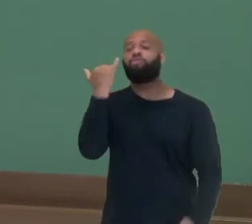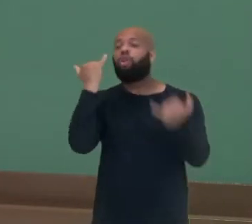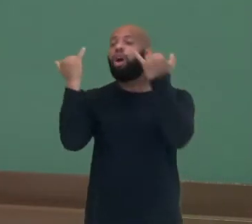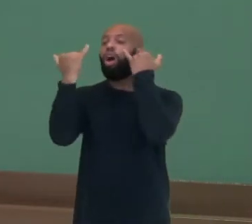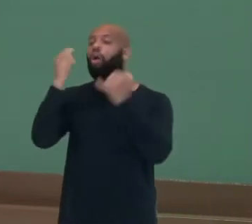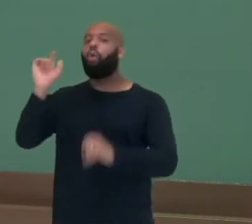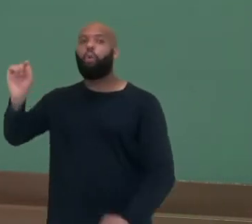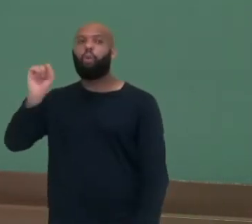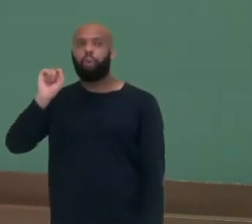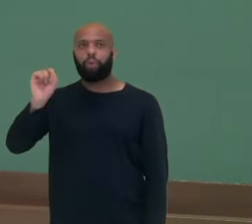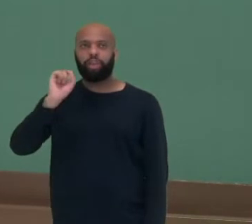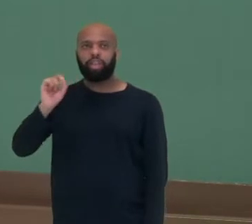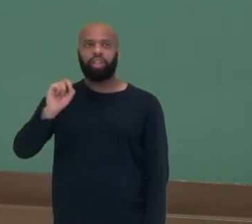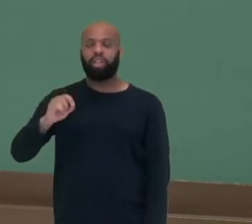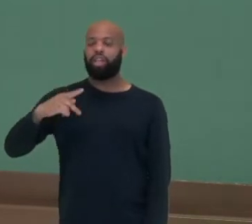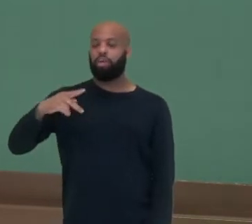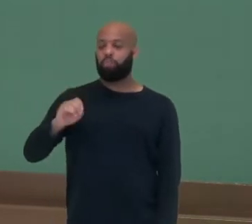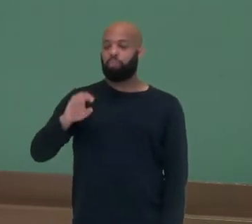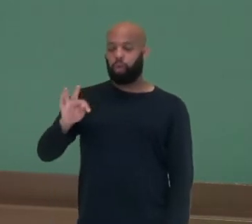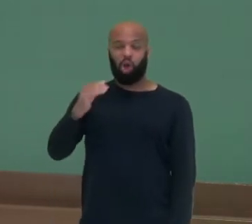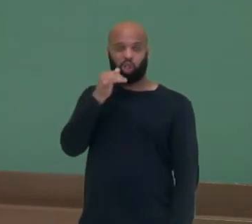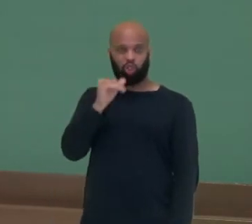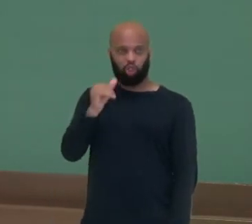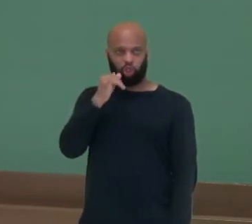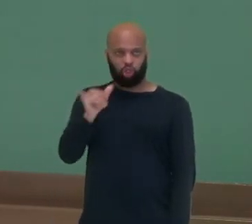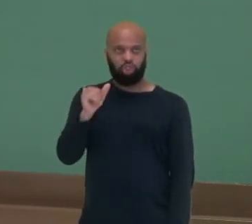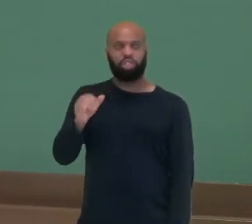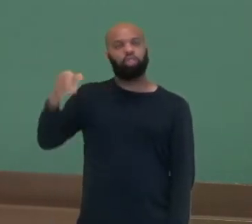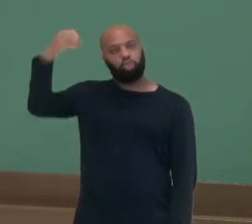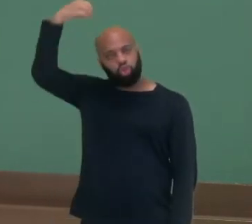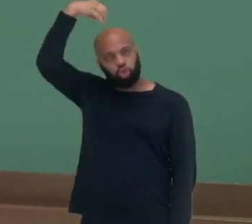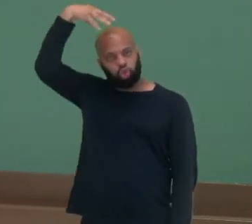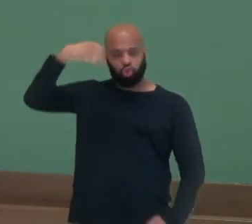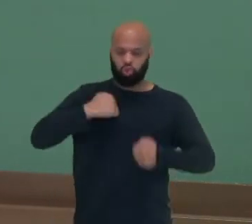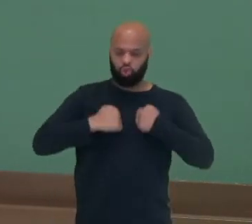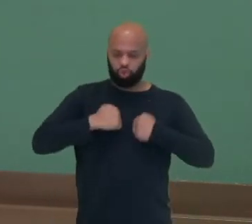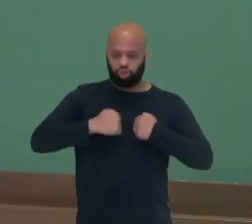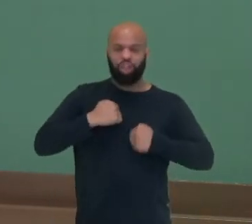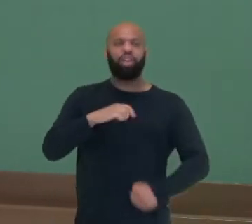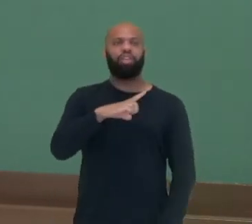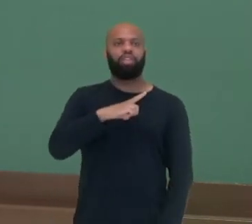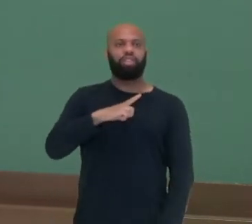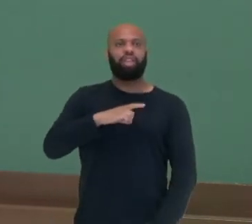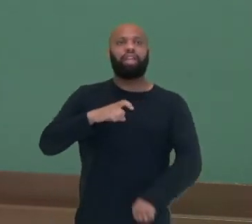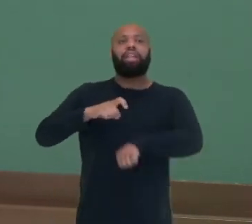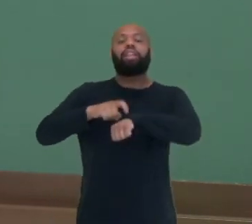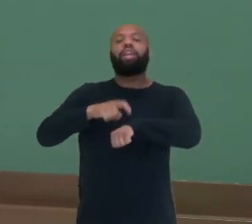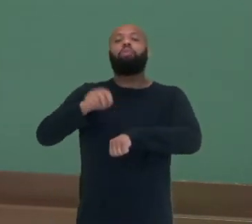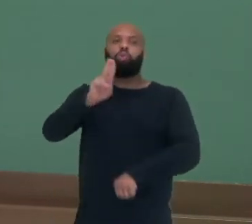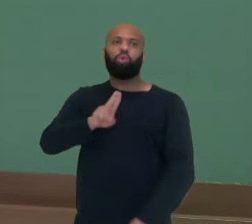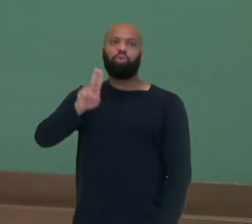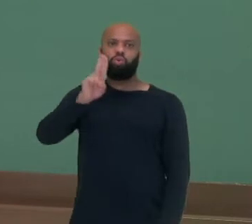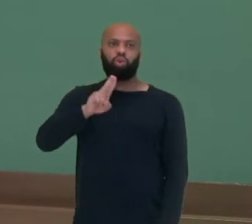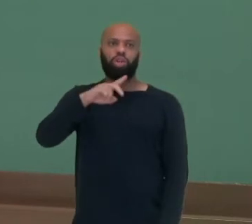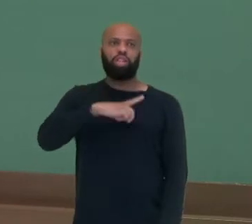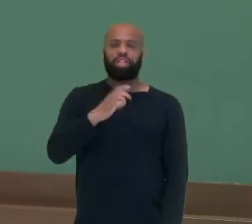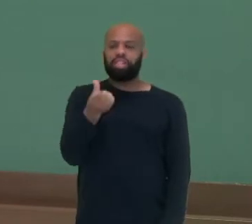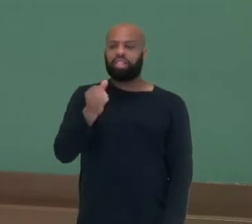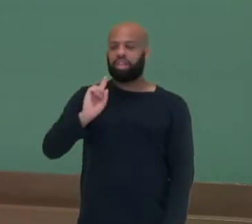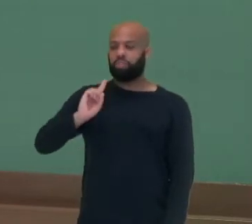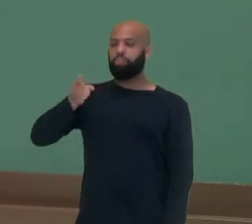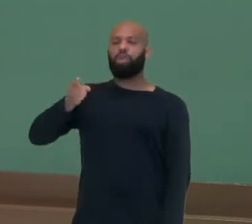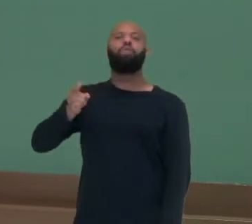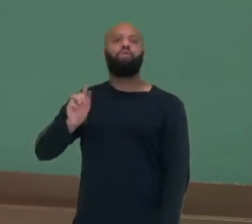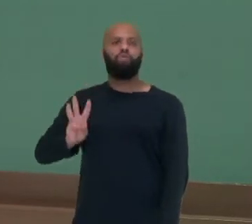informação de quanto de potência esse chuveiro tem e quanto tempo ele permaneceu ligado. 6.000 watts,